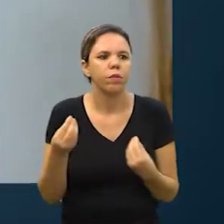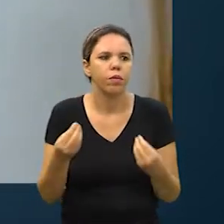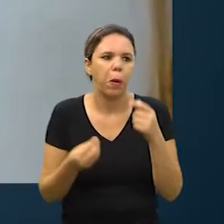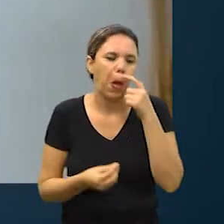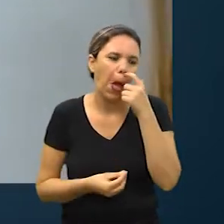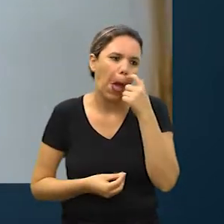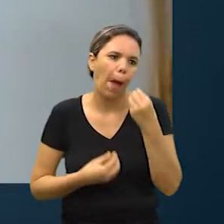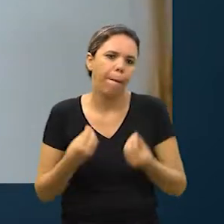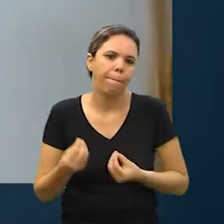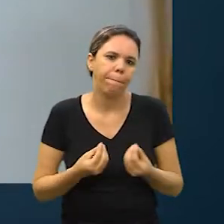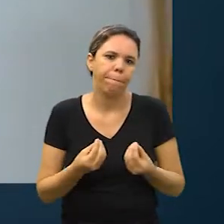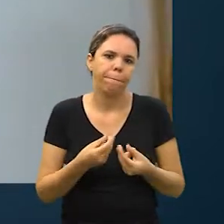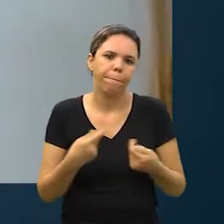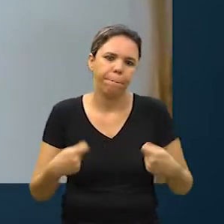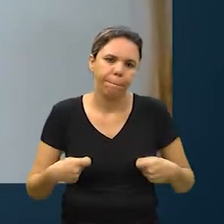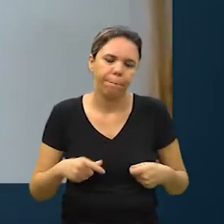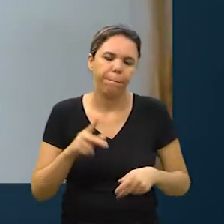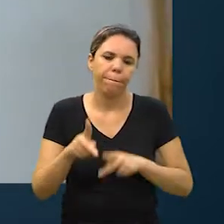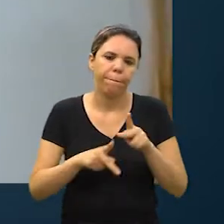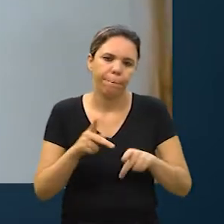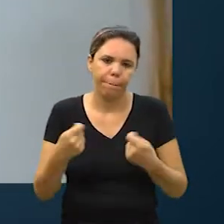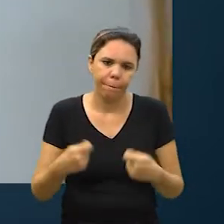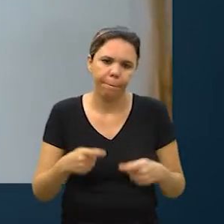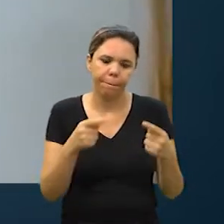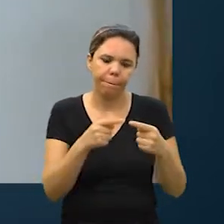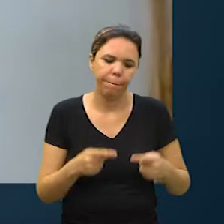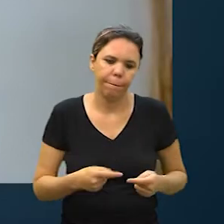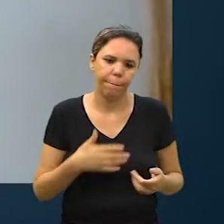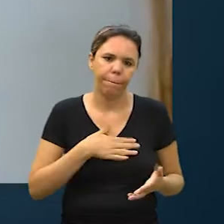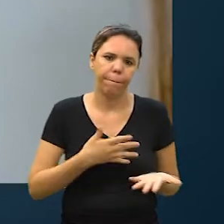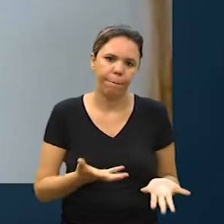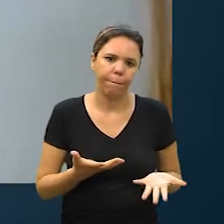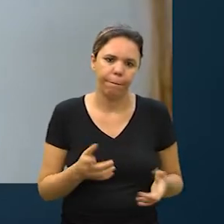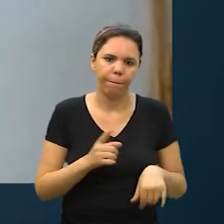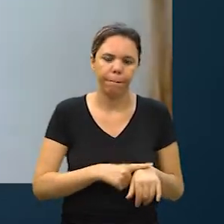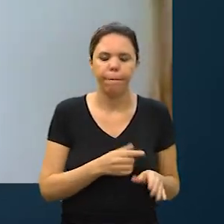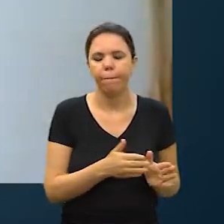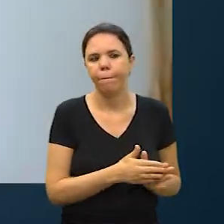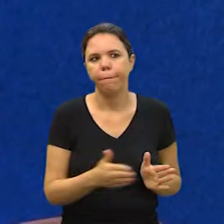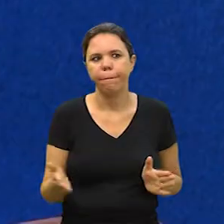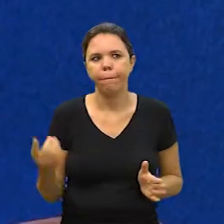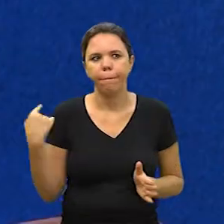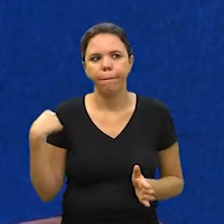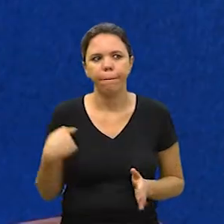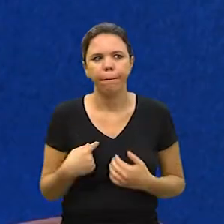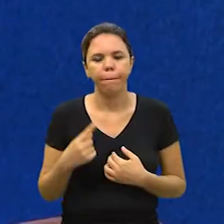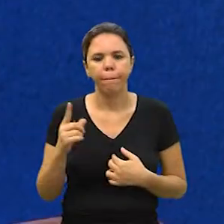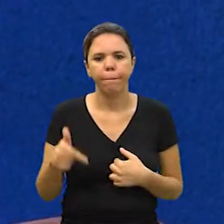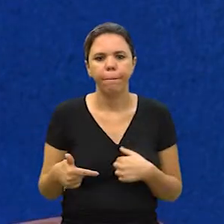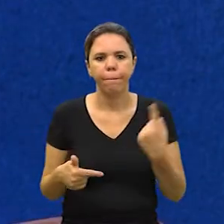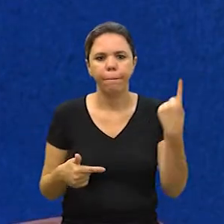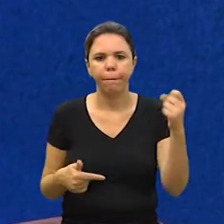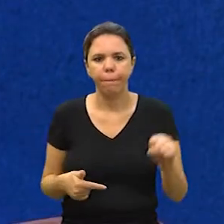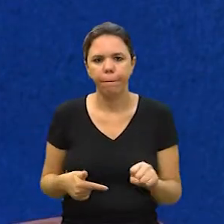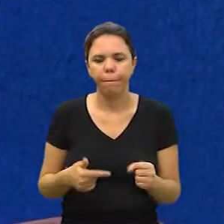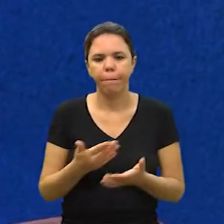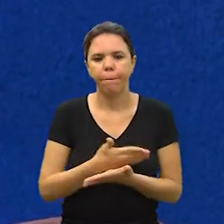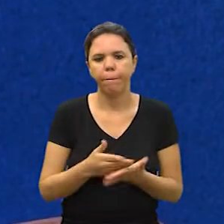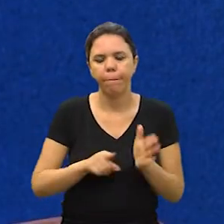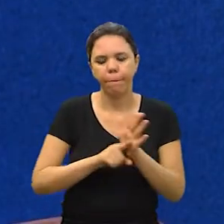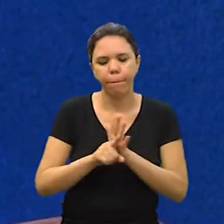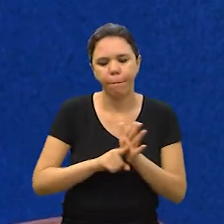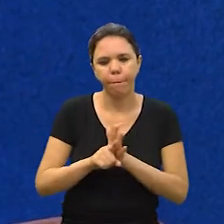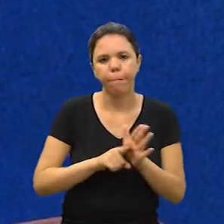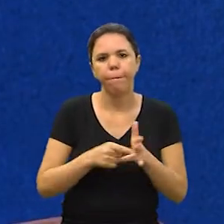entender, a demanda que o mercado, tinha para aquele momento ali, 17, 18, eu comecei a